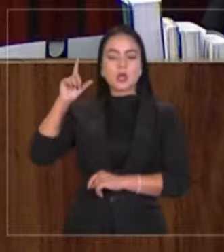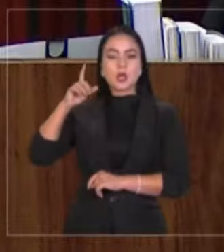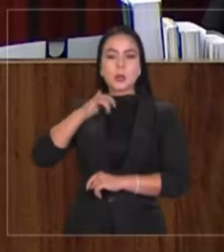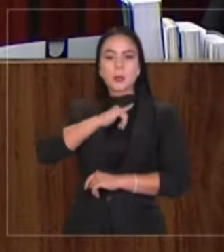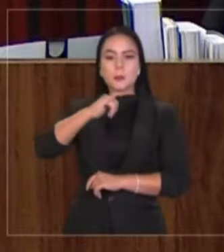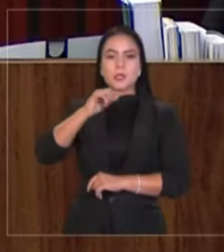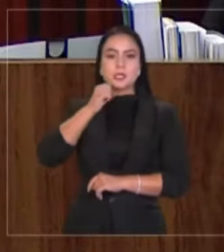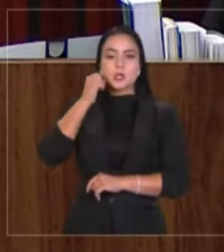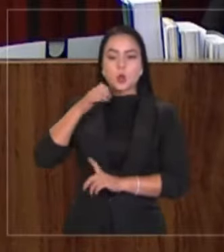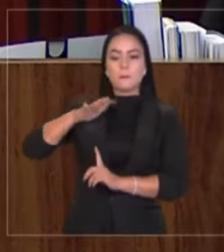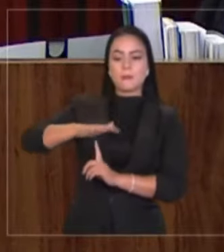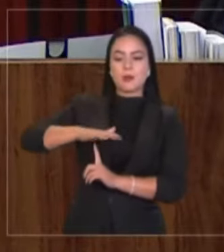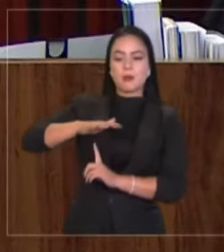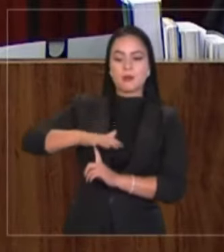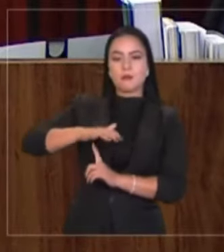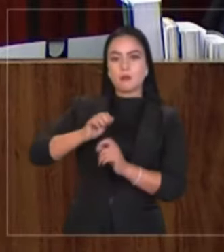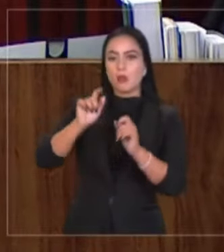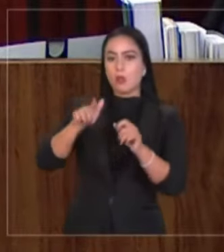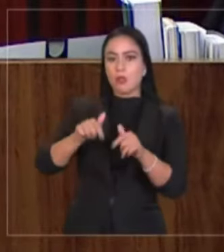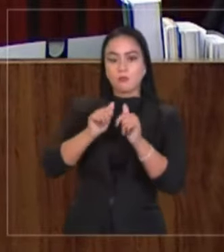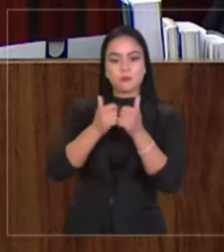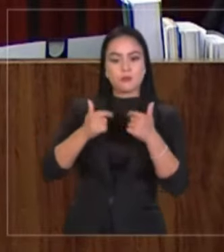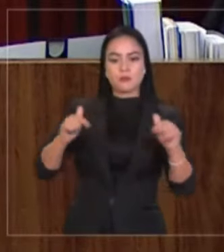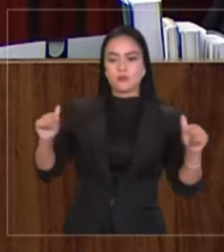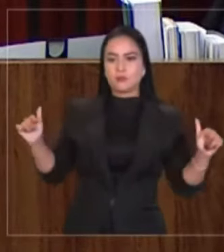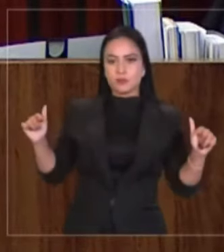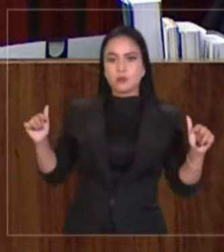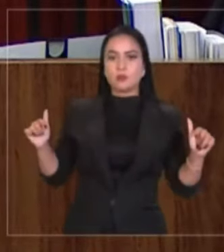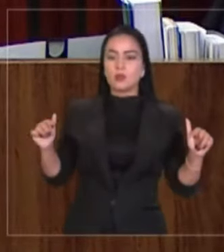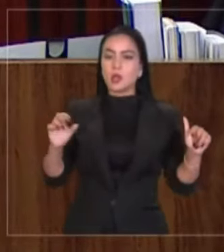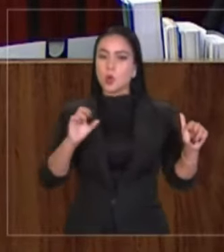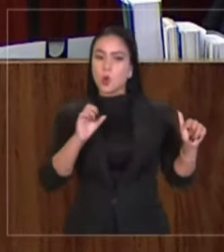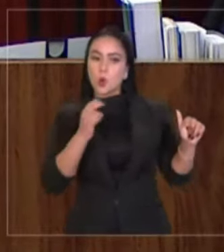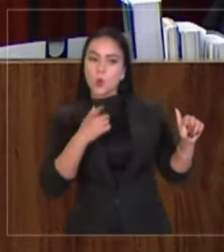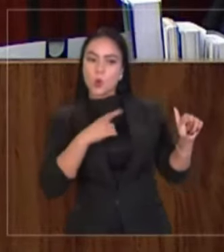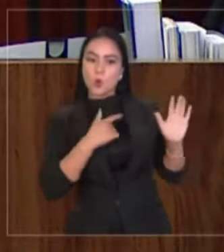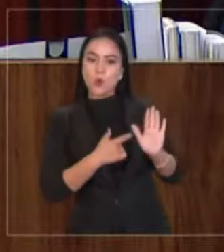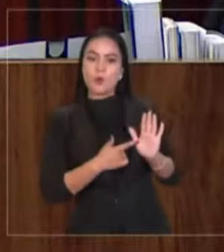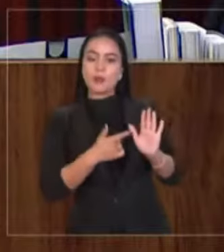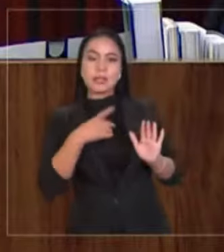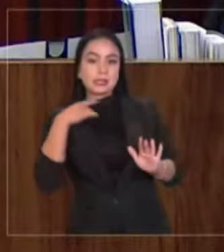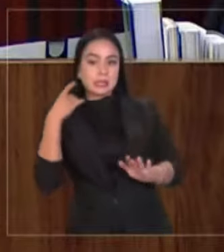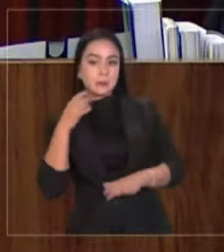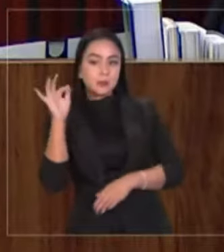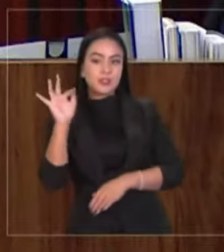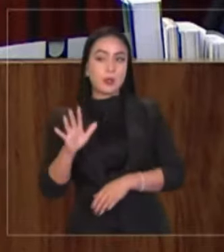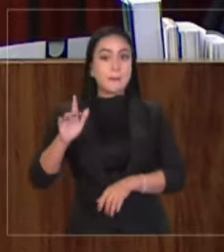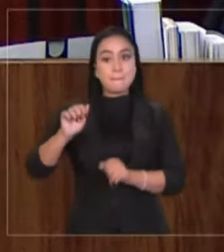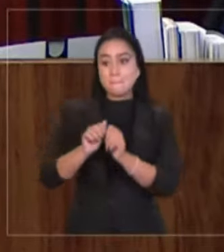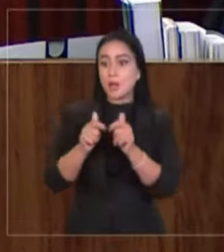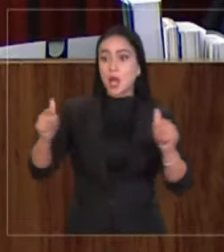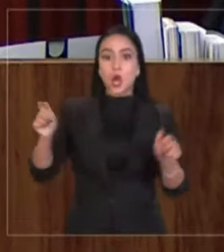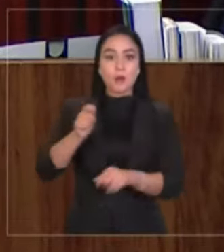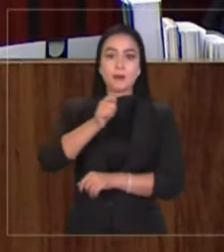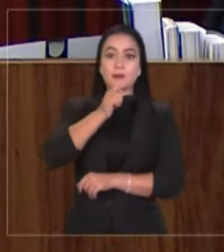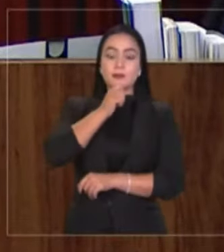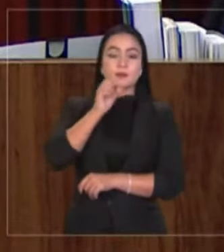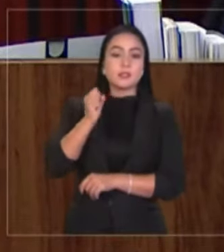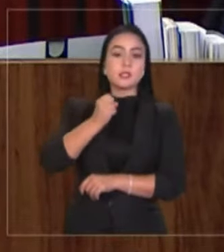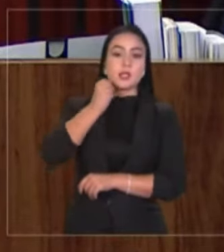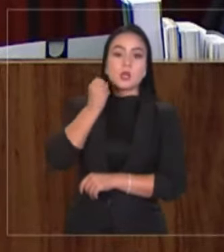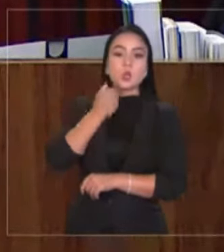Paraná é gigantesco ou para deputado federal é maior ainda para senador de São Paulo é bem